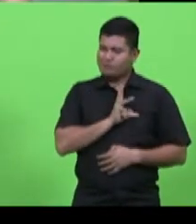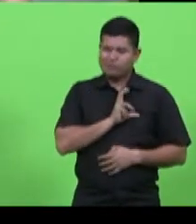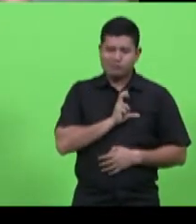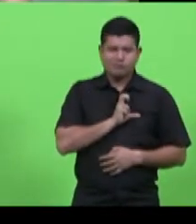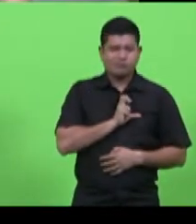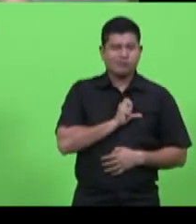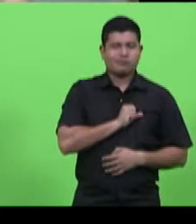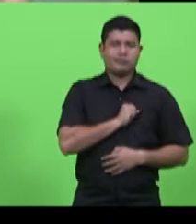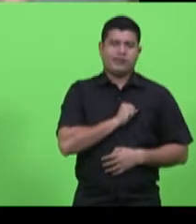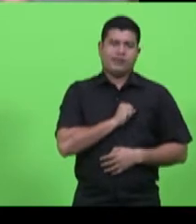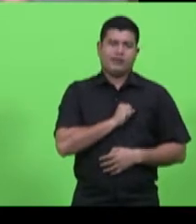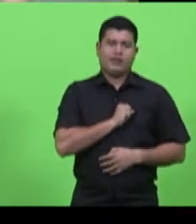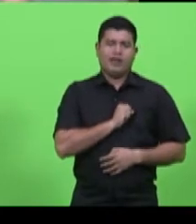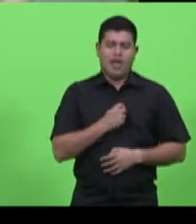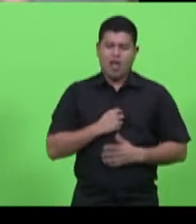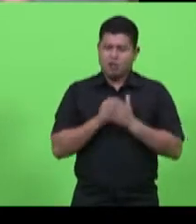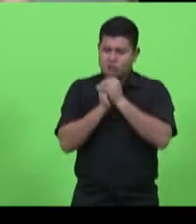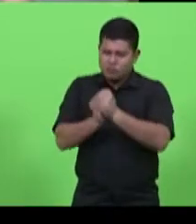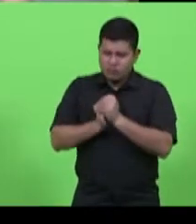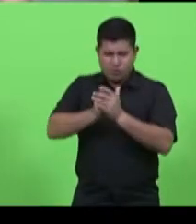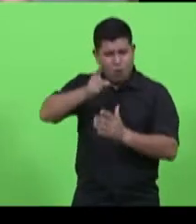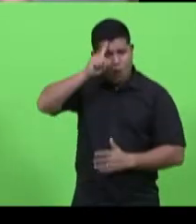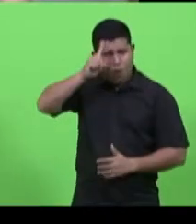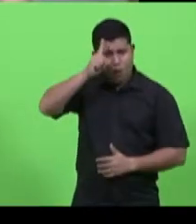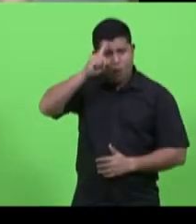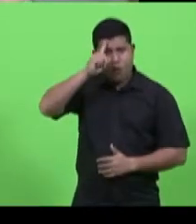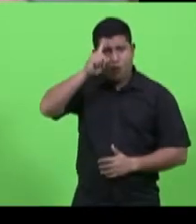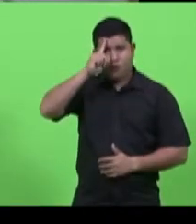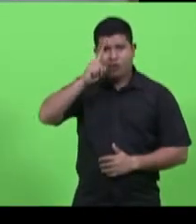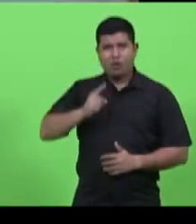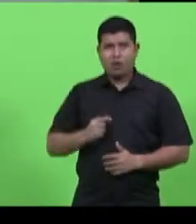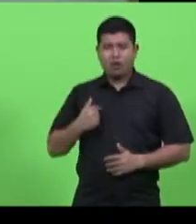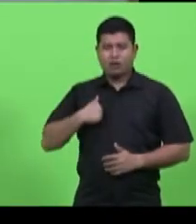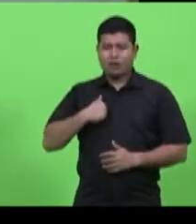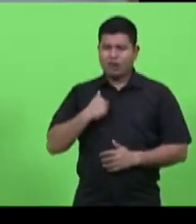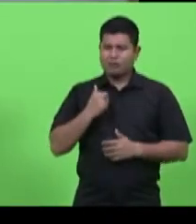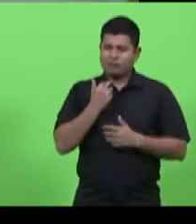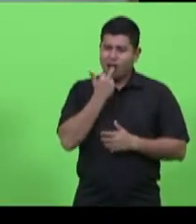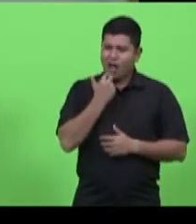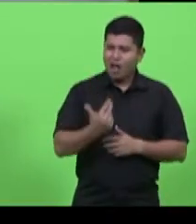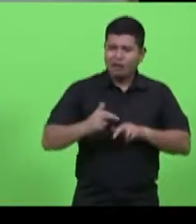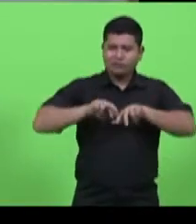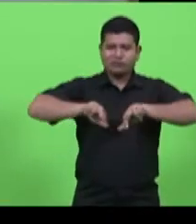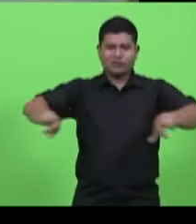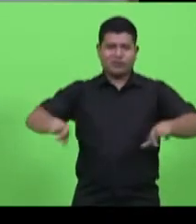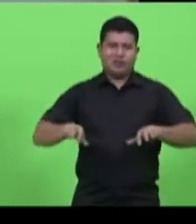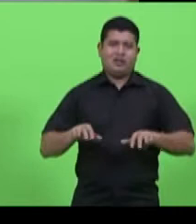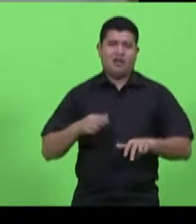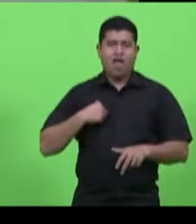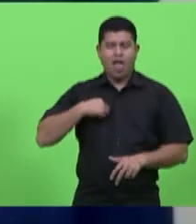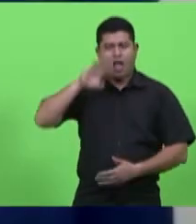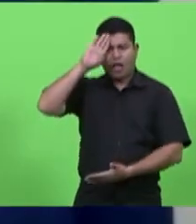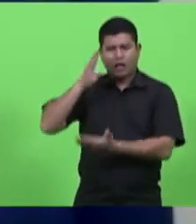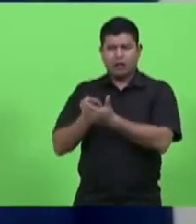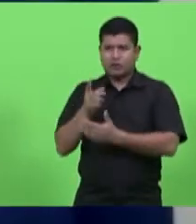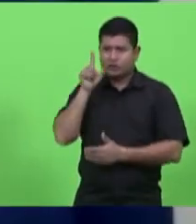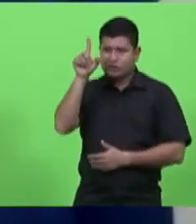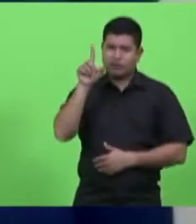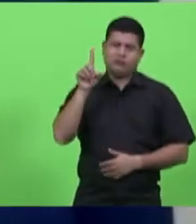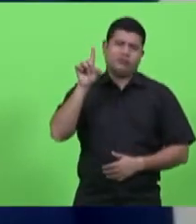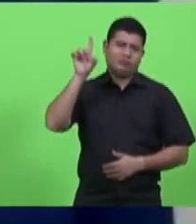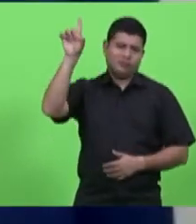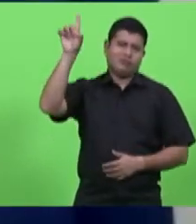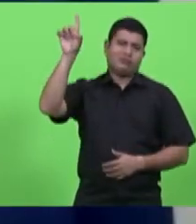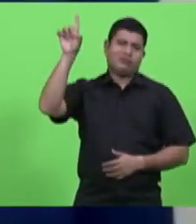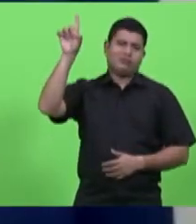presidente. Eu faço minhas orações todo dia, eu oro em línguas, eu sou algo que eu creio muito em Deus.